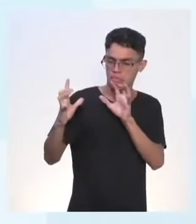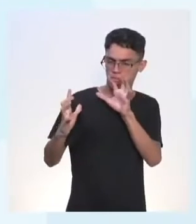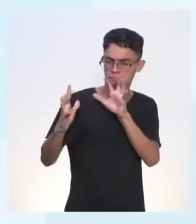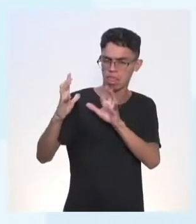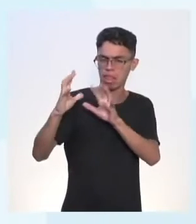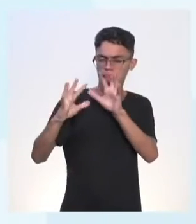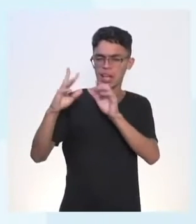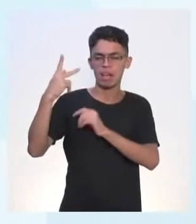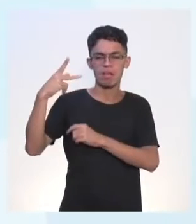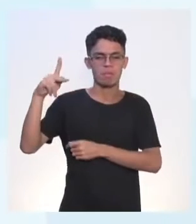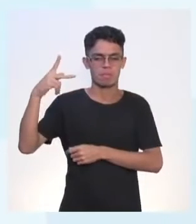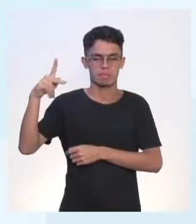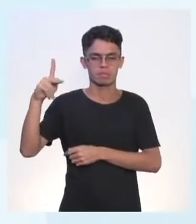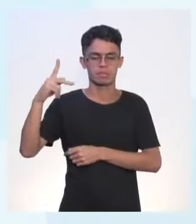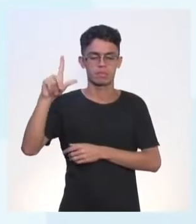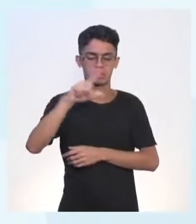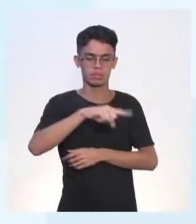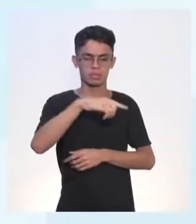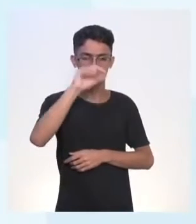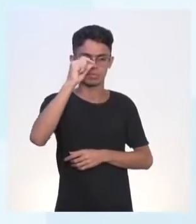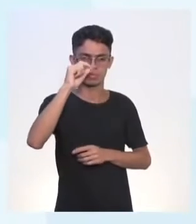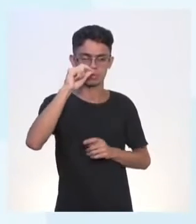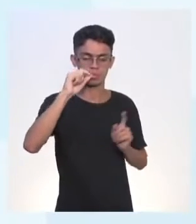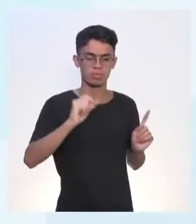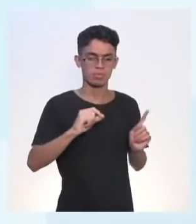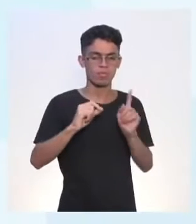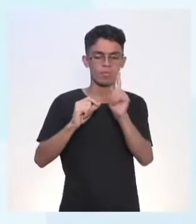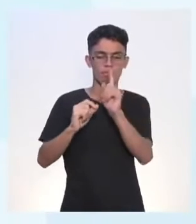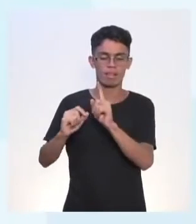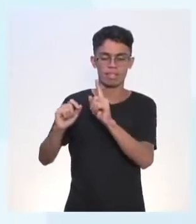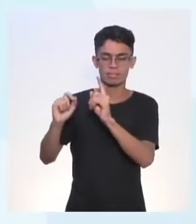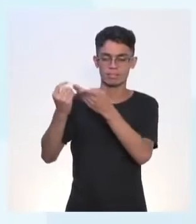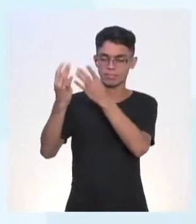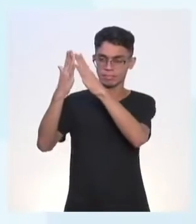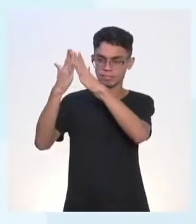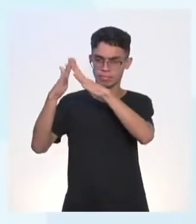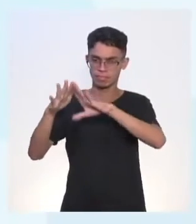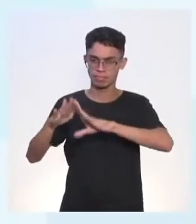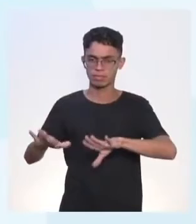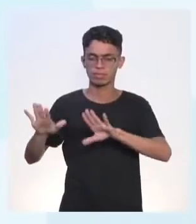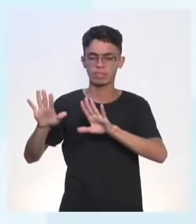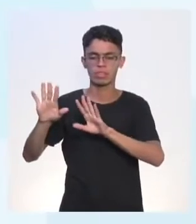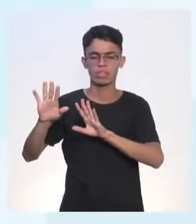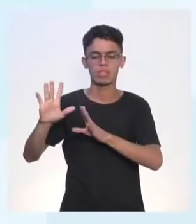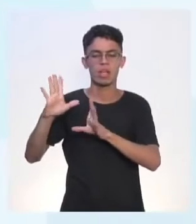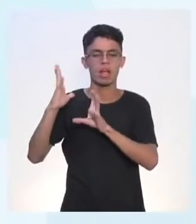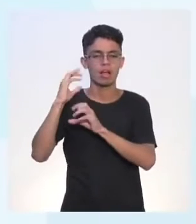para liderar a derrubada da monarquia e a instalação da